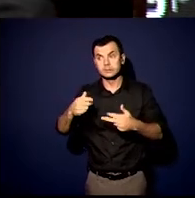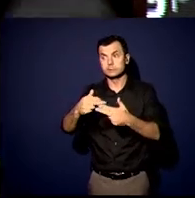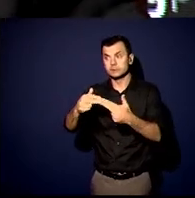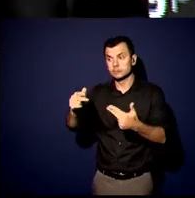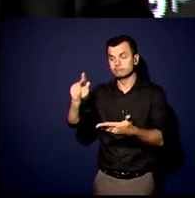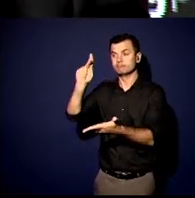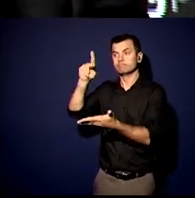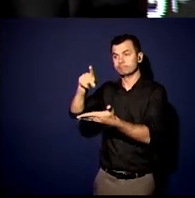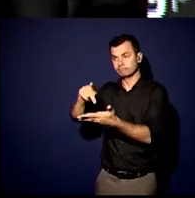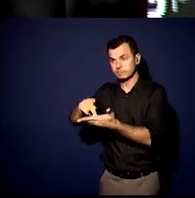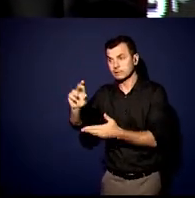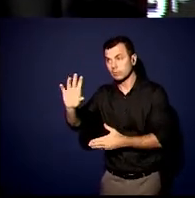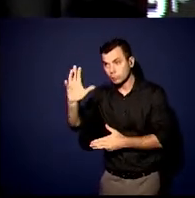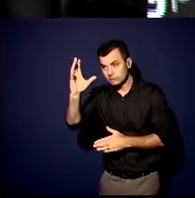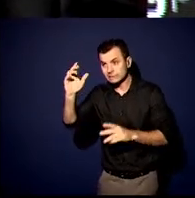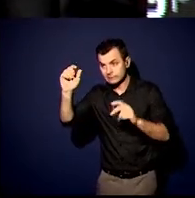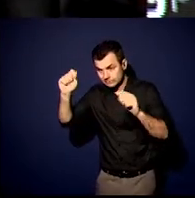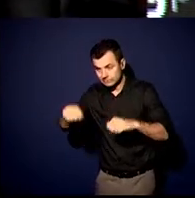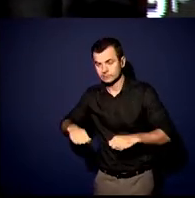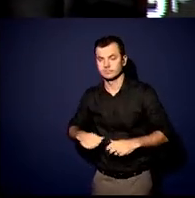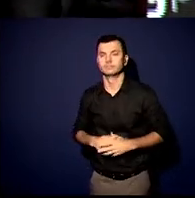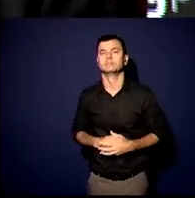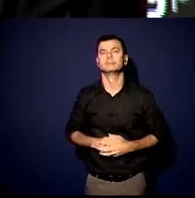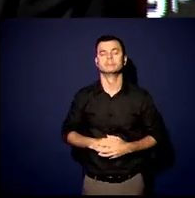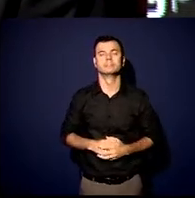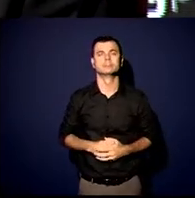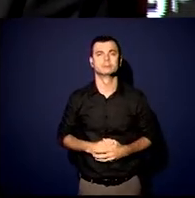ela consiga transformar as realidades